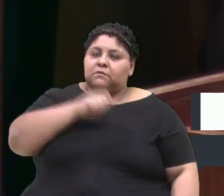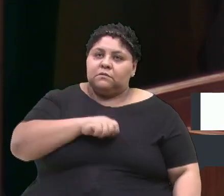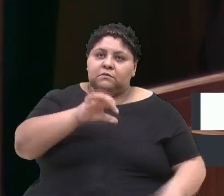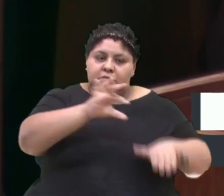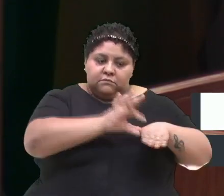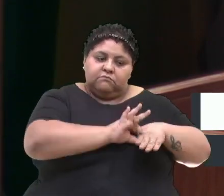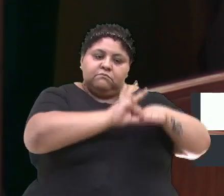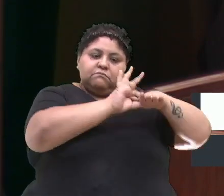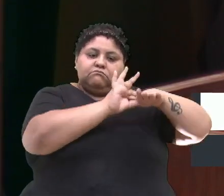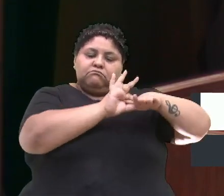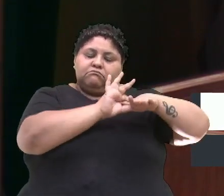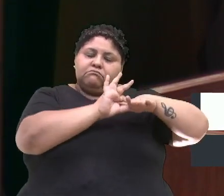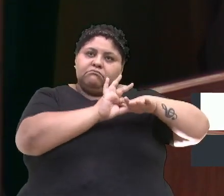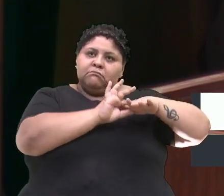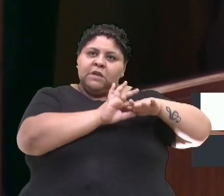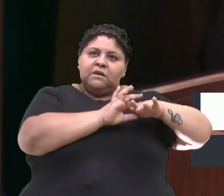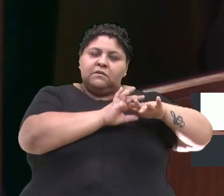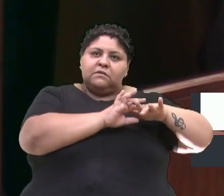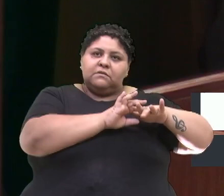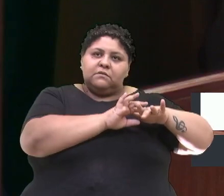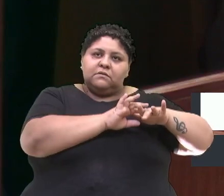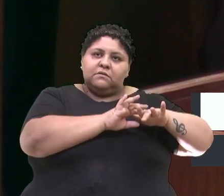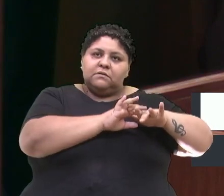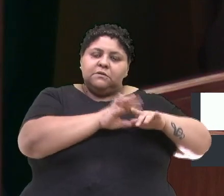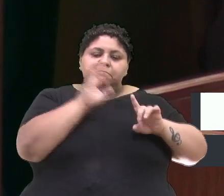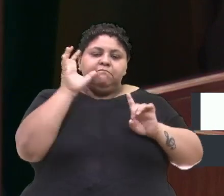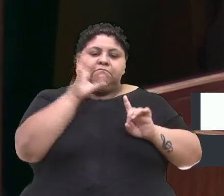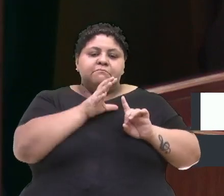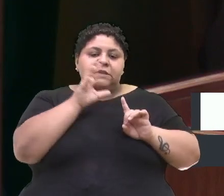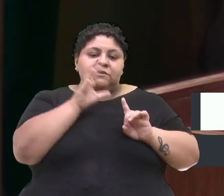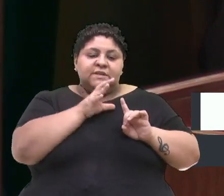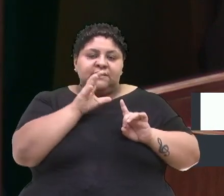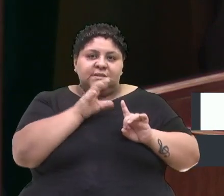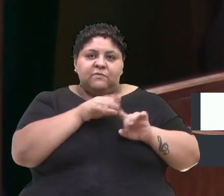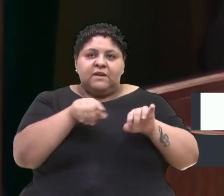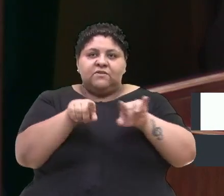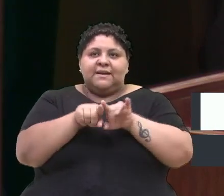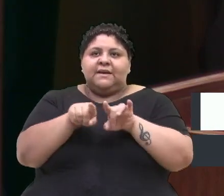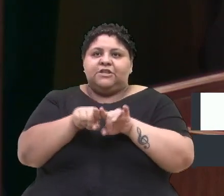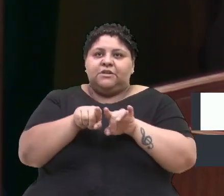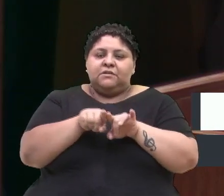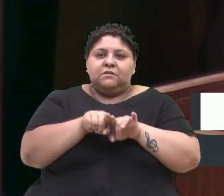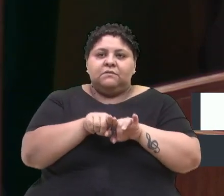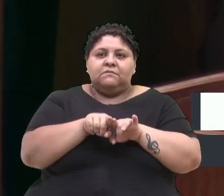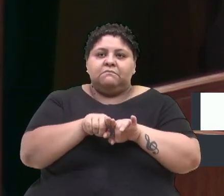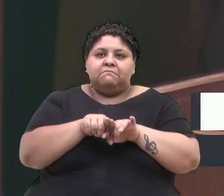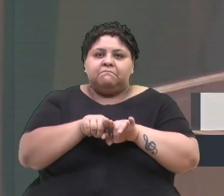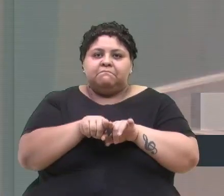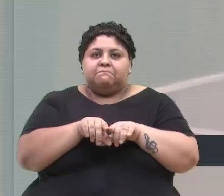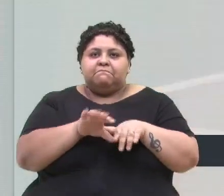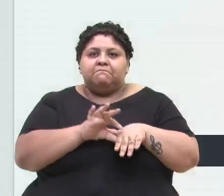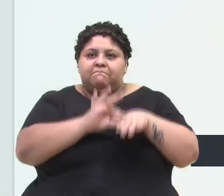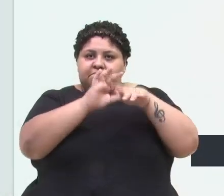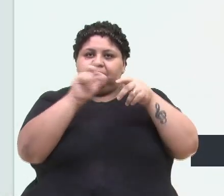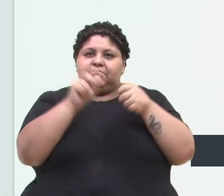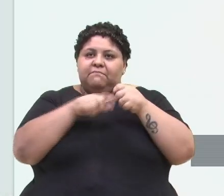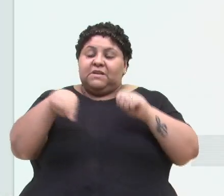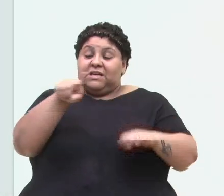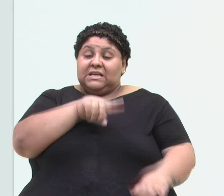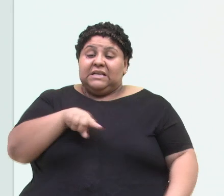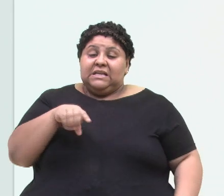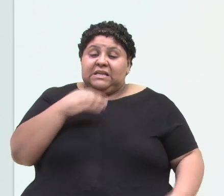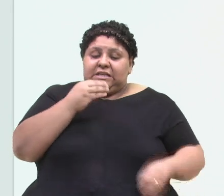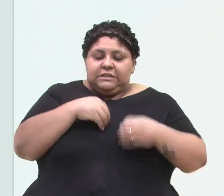líderes que nos inspiram, líderes que façam com que a gente se